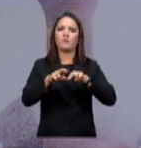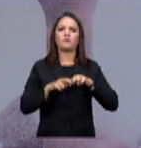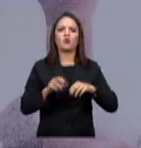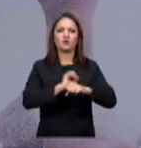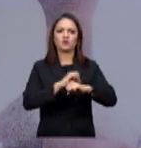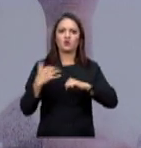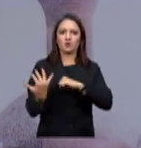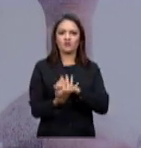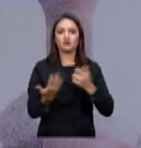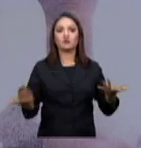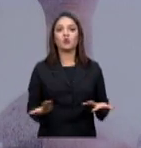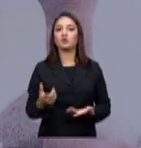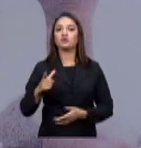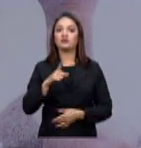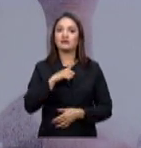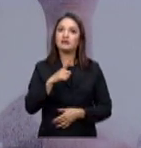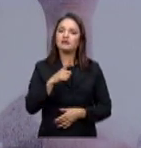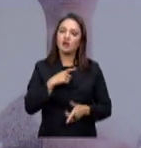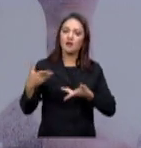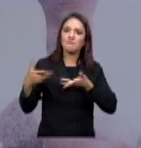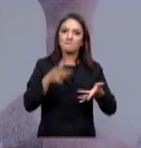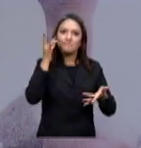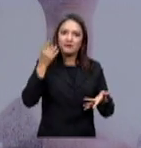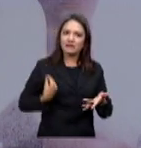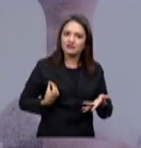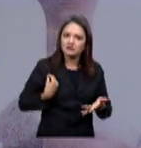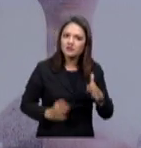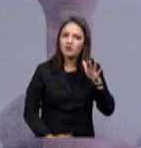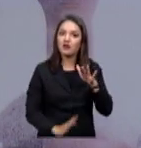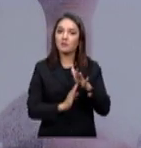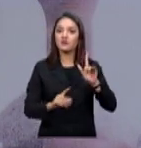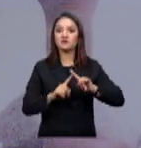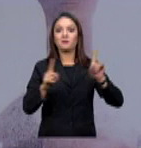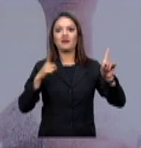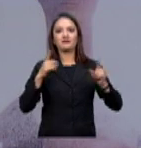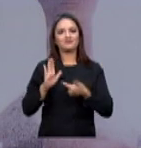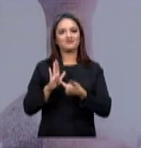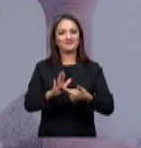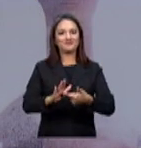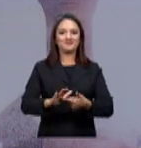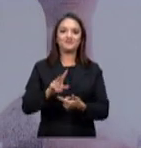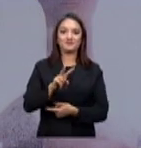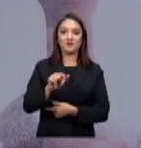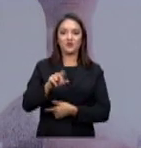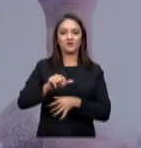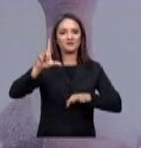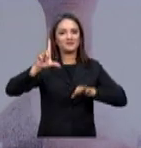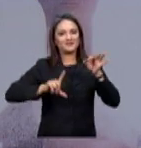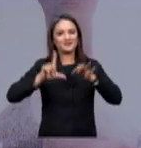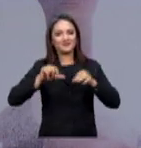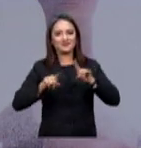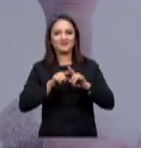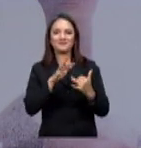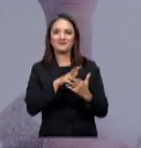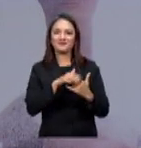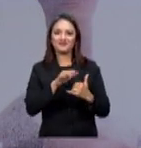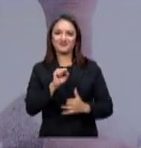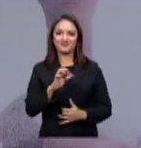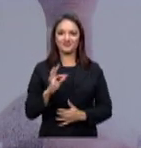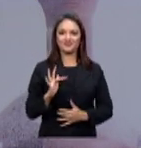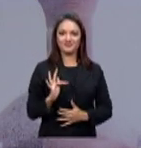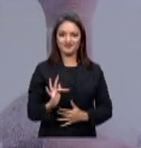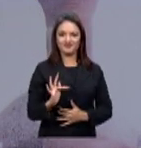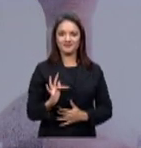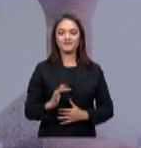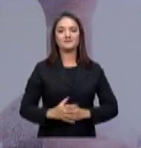Esse seminário tem presença restrita mas está sendo transmitido ao vivo pela tv justiça e pelo YouTube do Supremo